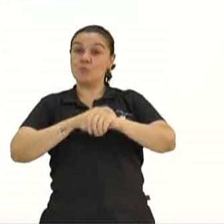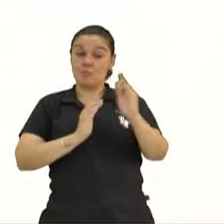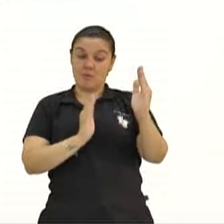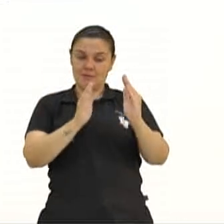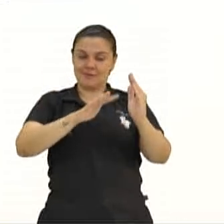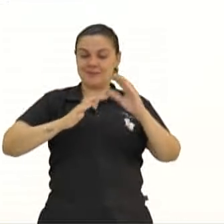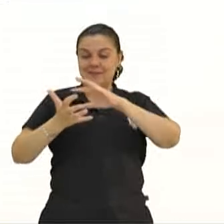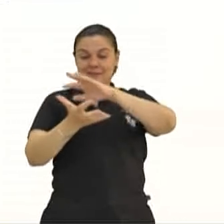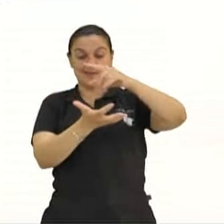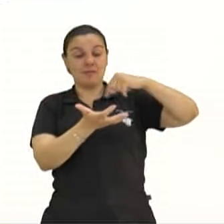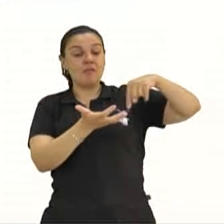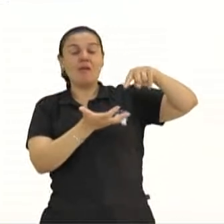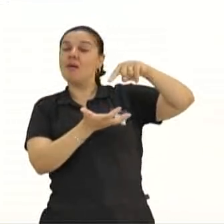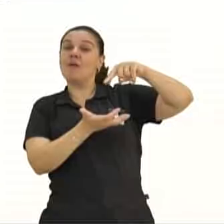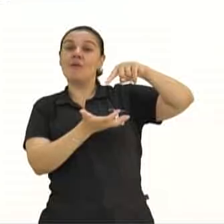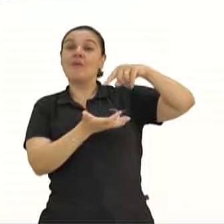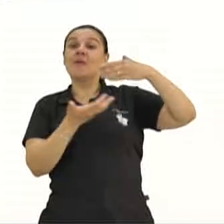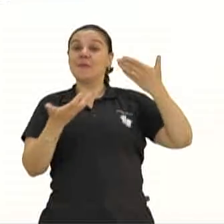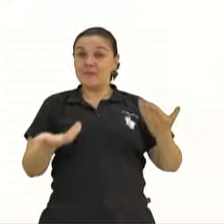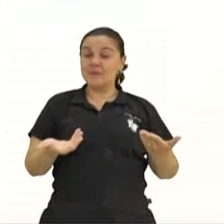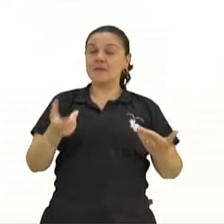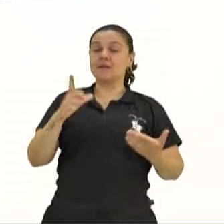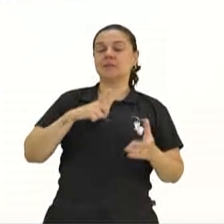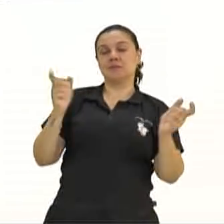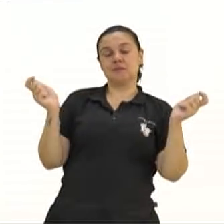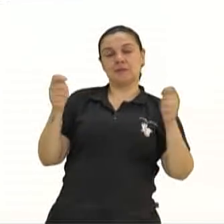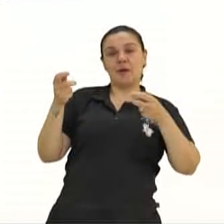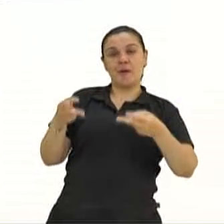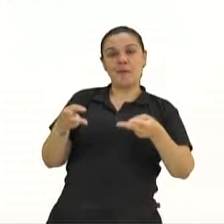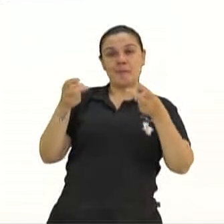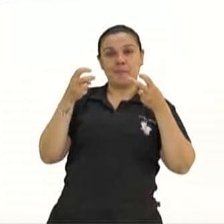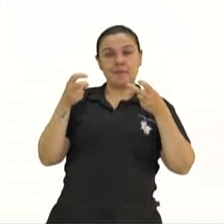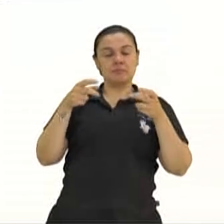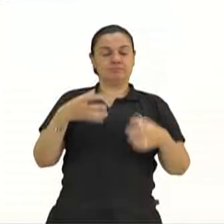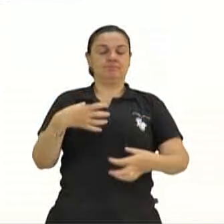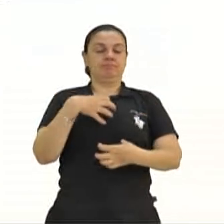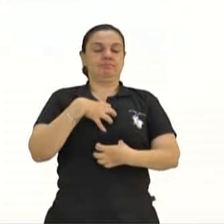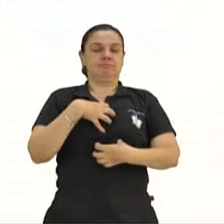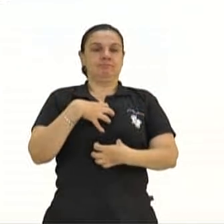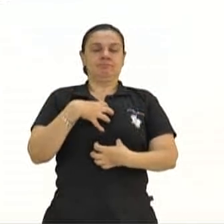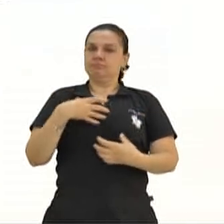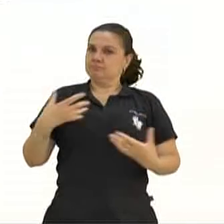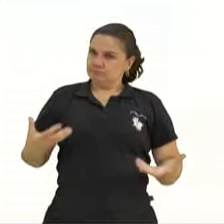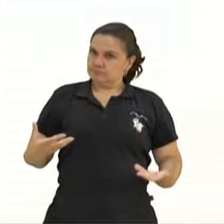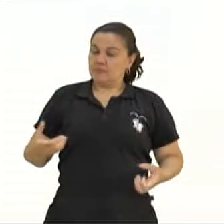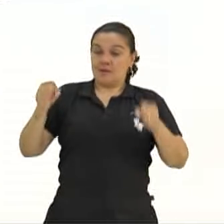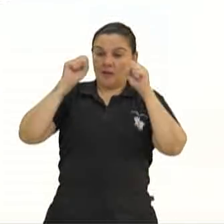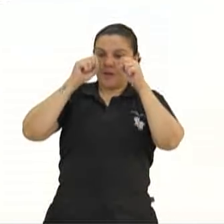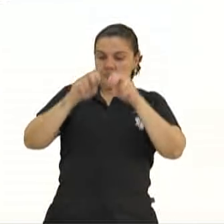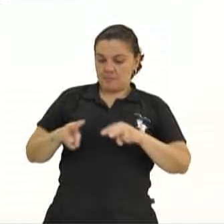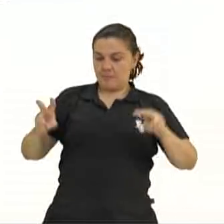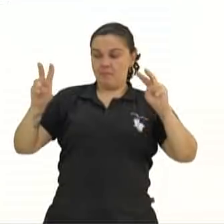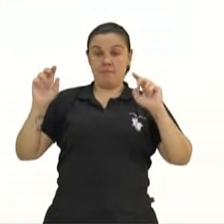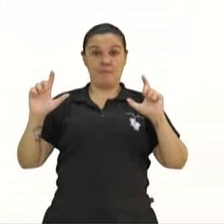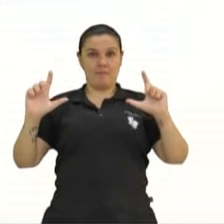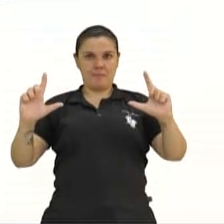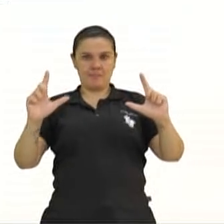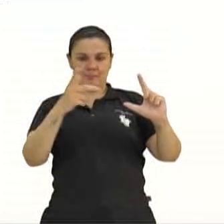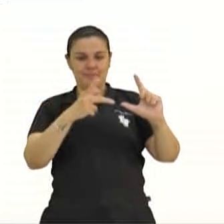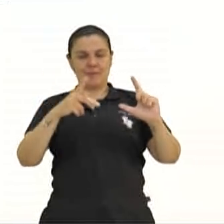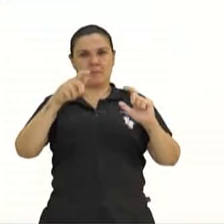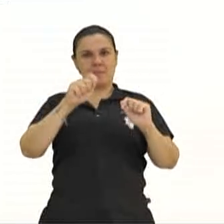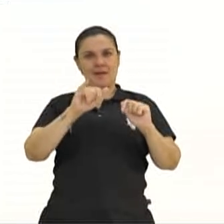no espaço geográfico e que pode ser percebido pelos nossos sentidos. Paisagem, muito mais do que aquela